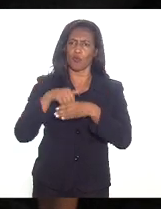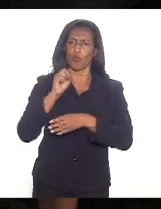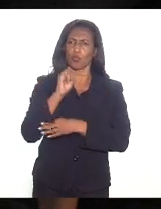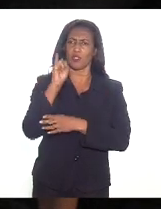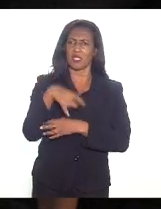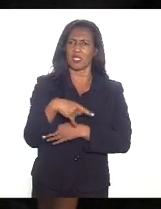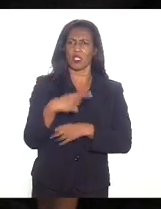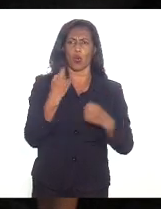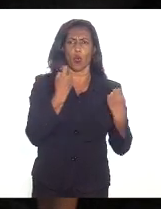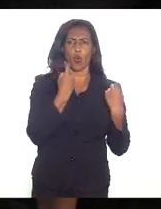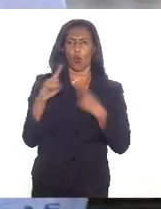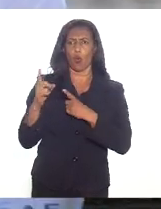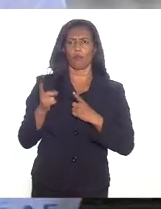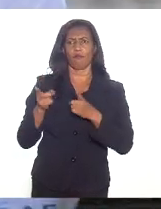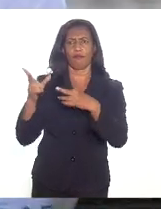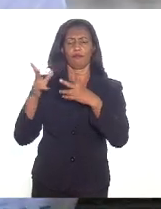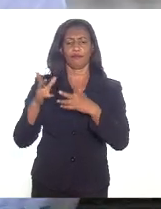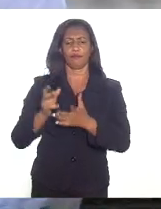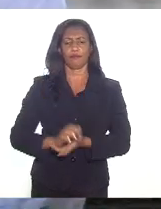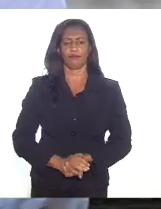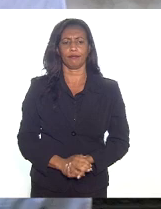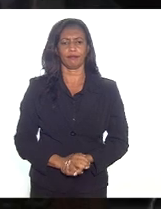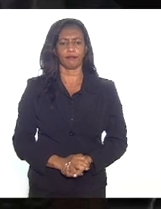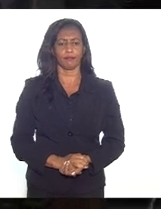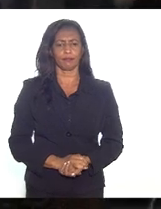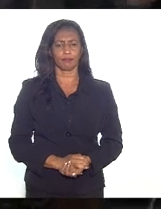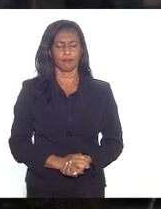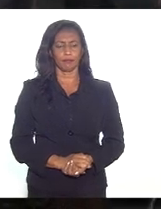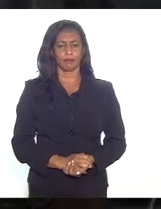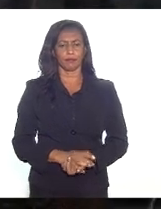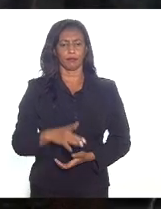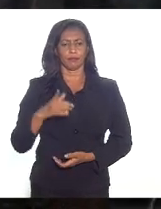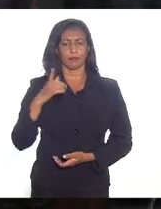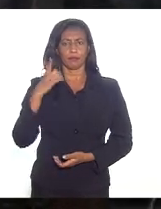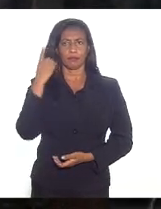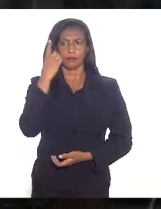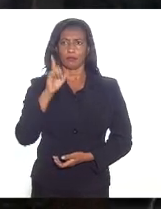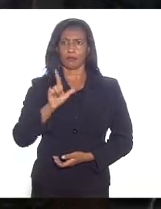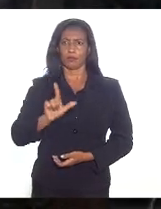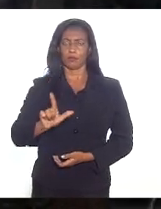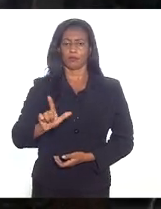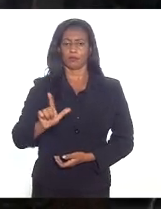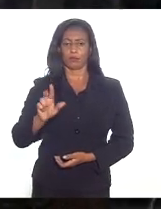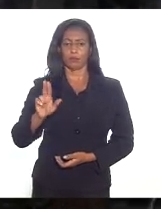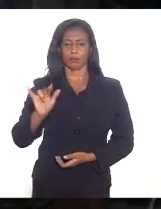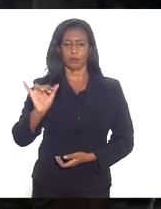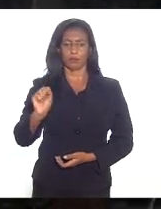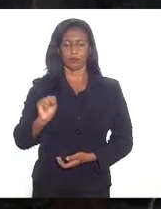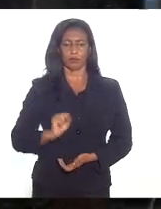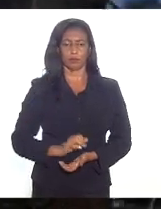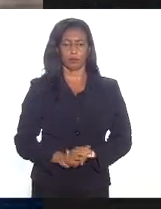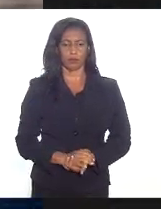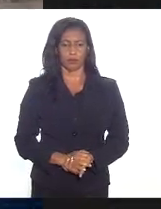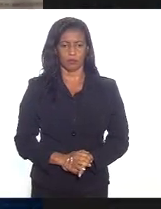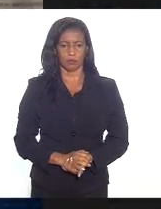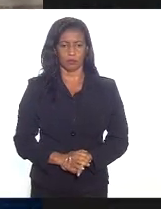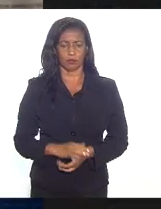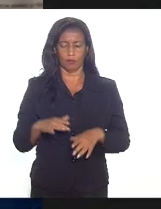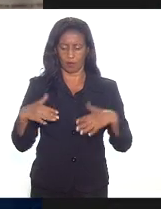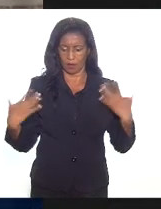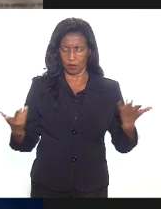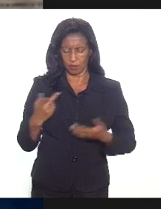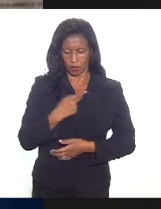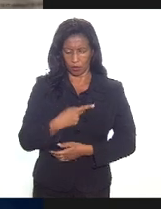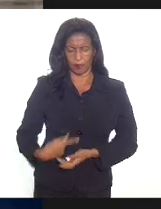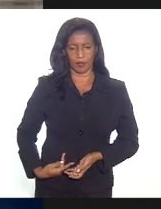contra a privatização. Deputado Luiz Martins. Senhor presidente, a gente